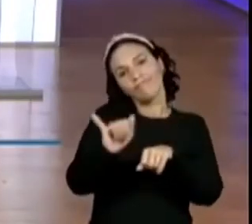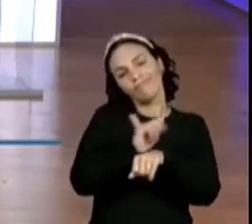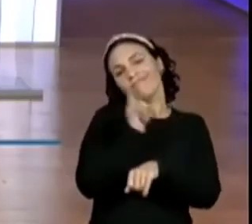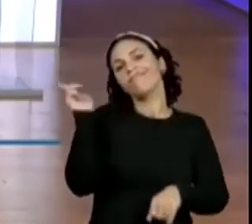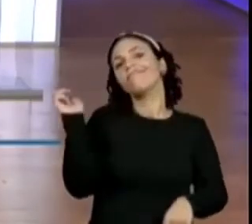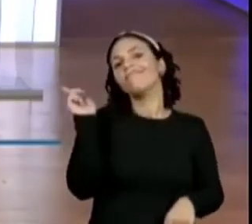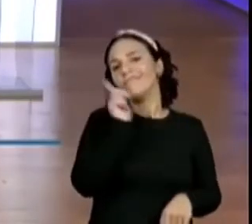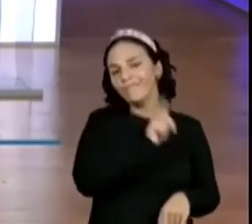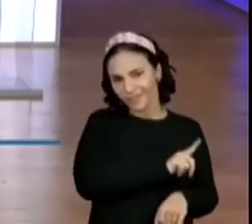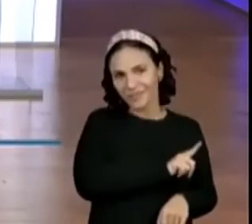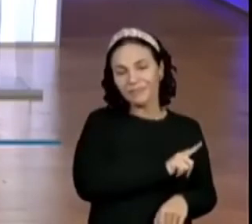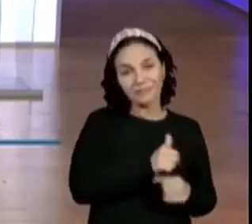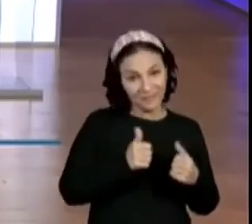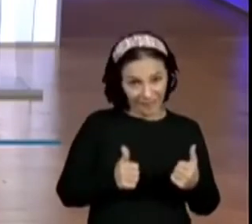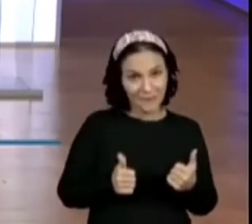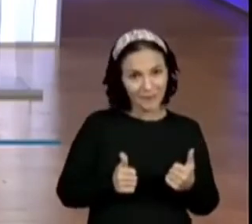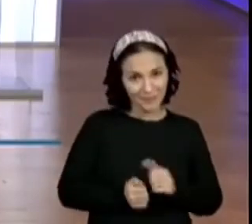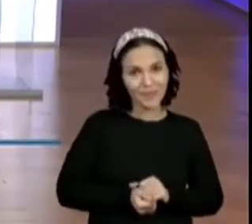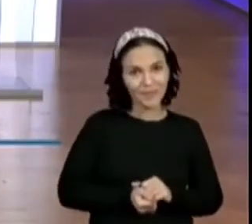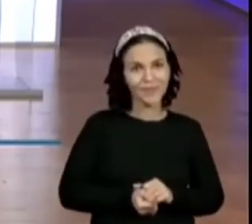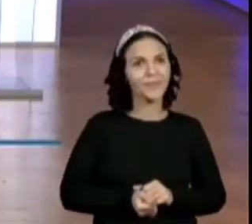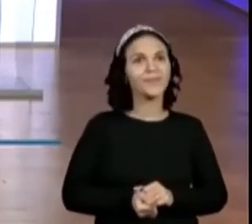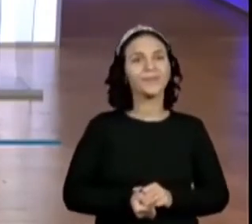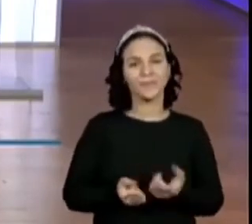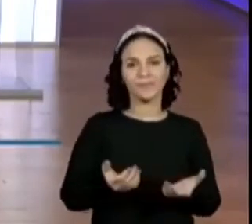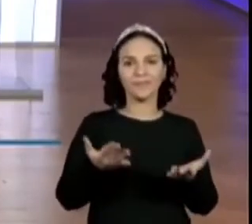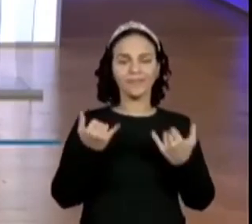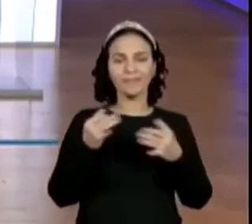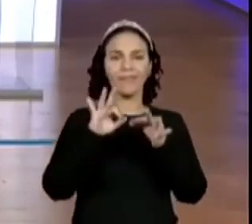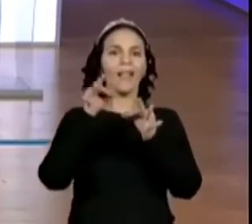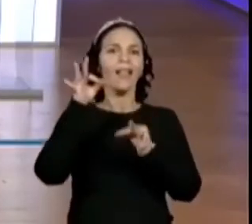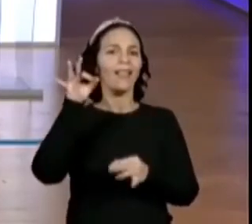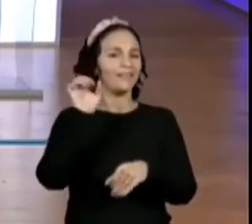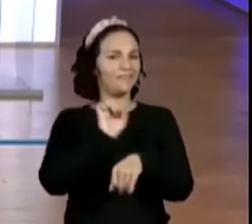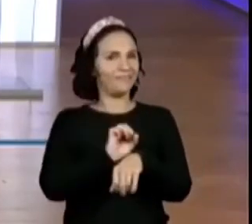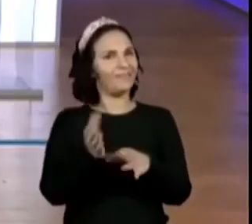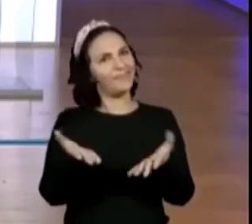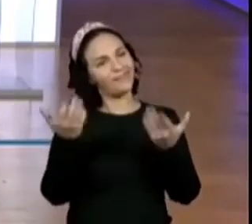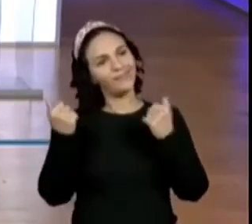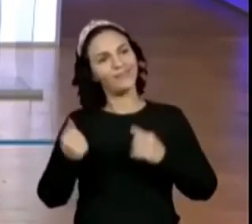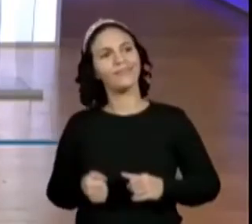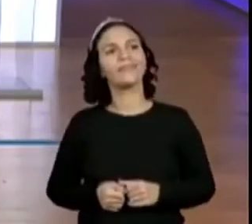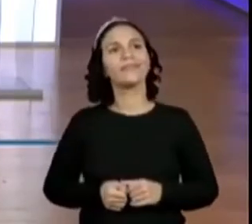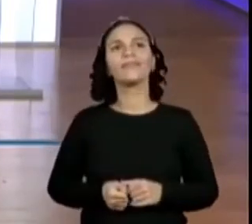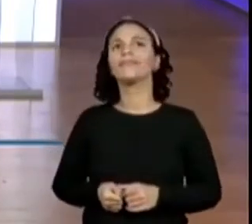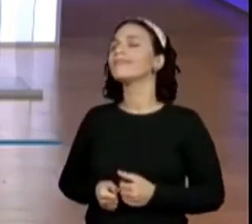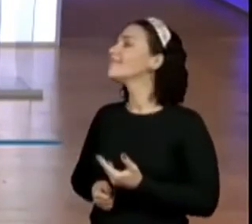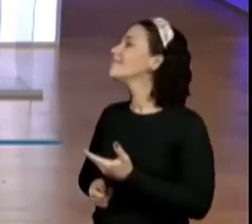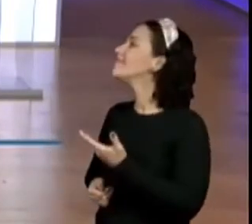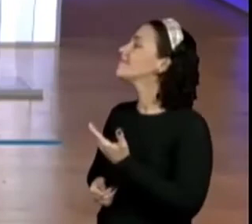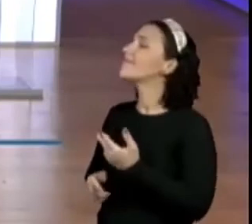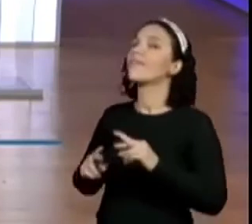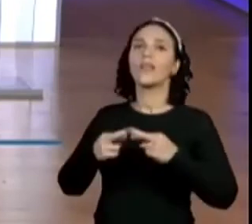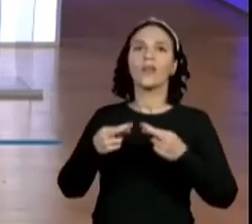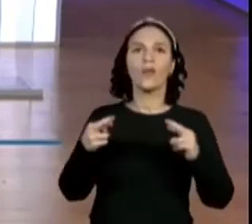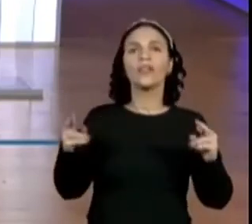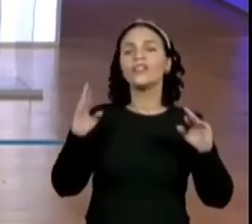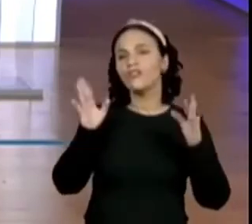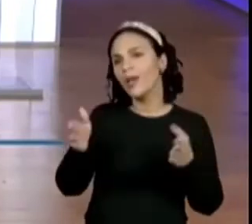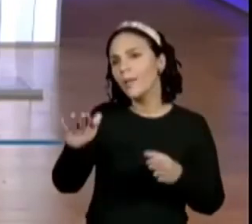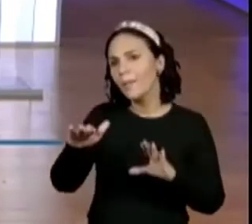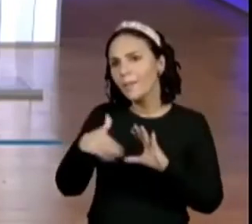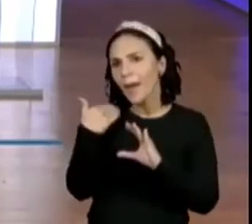a professora Fran também, tá bom? Então vamos parar vamos para a nossa etapa. Qual parlenda para brincar de corda? Pro, eles já